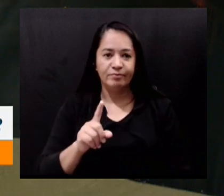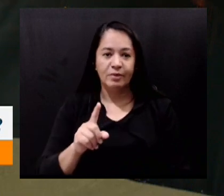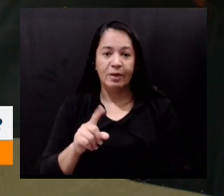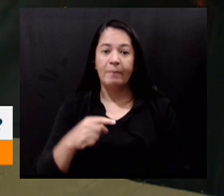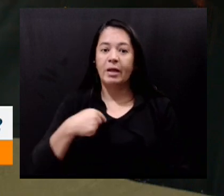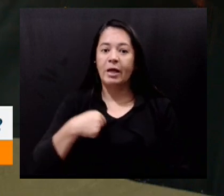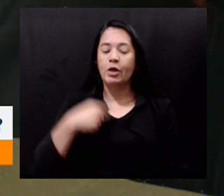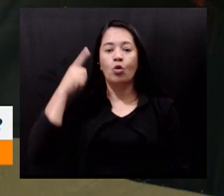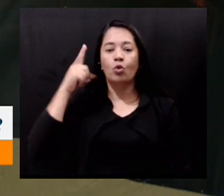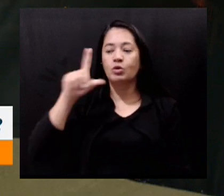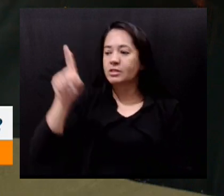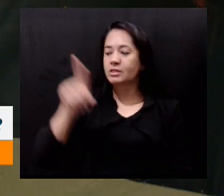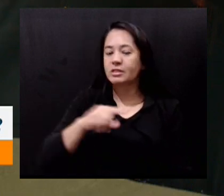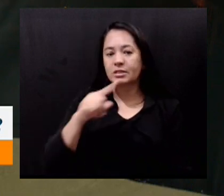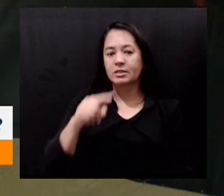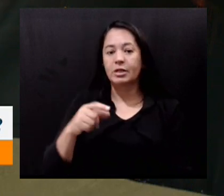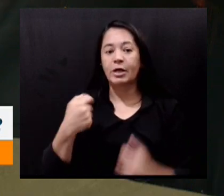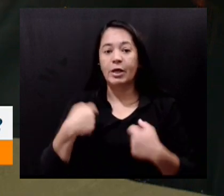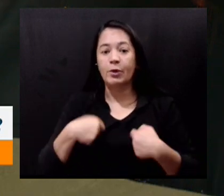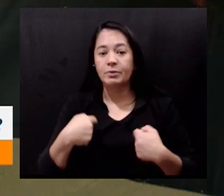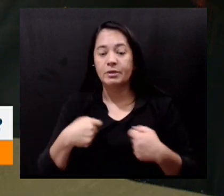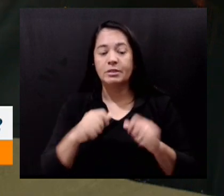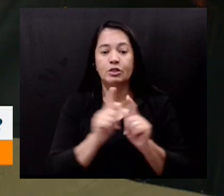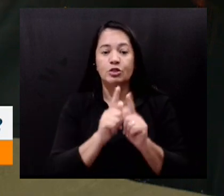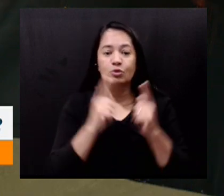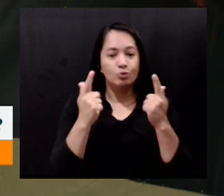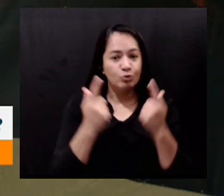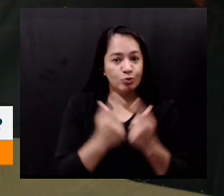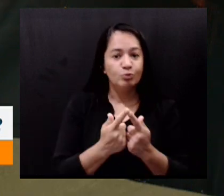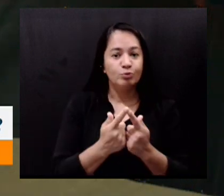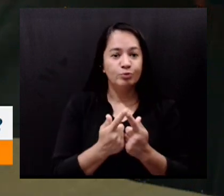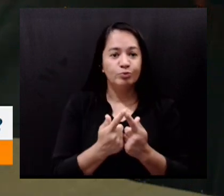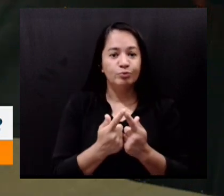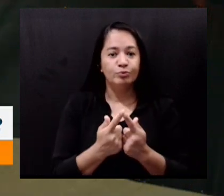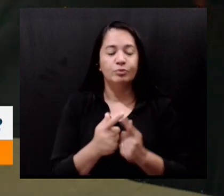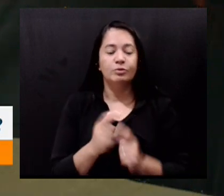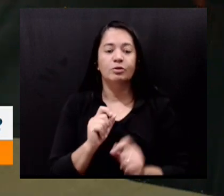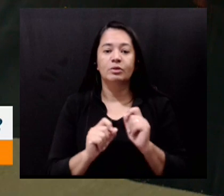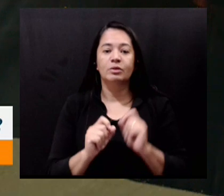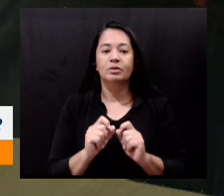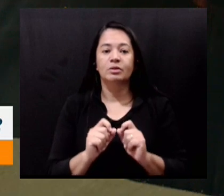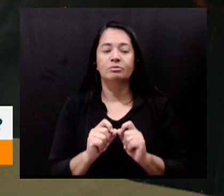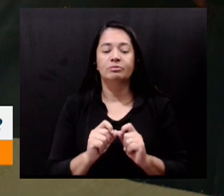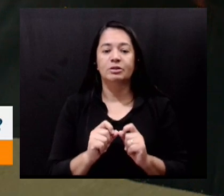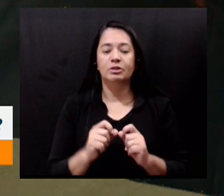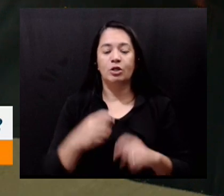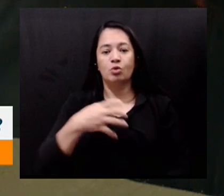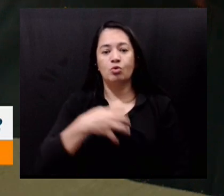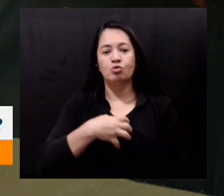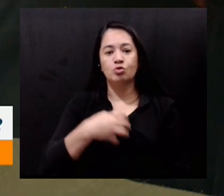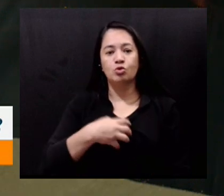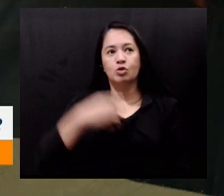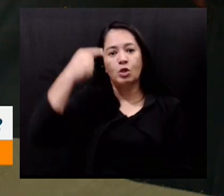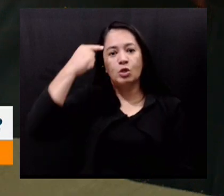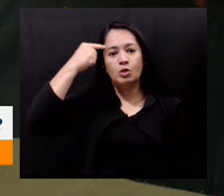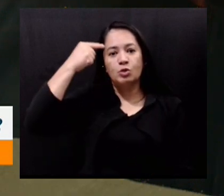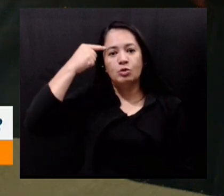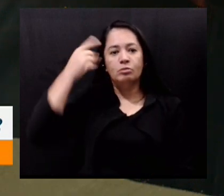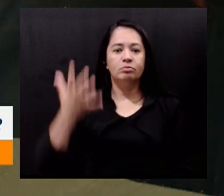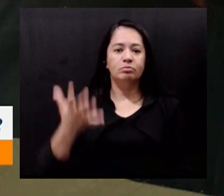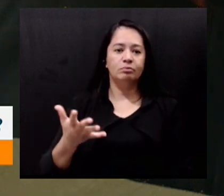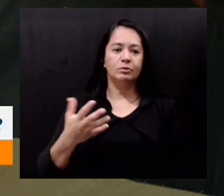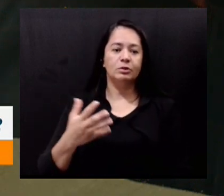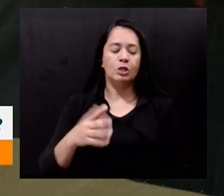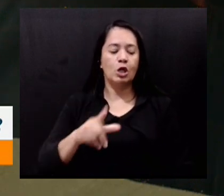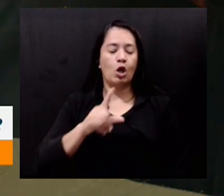de um grupo, né? Sim, Então, é um grupo que tem aí uma forma de pensamento e que decide tomar uma